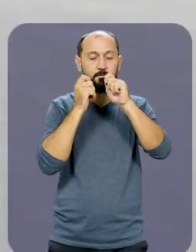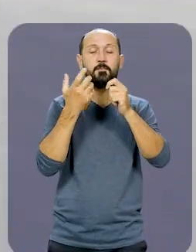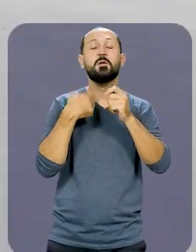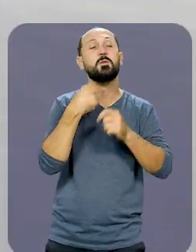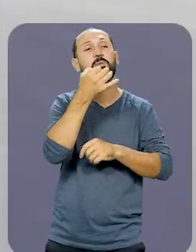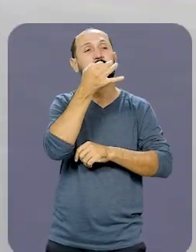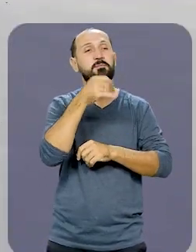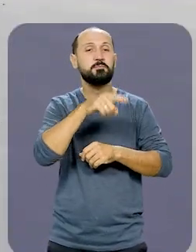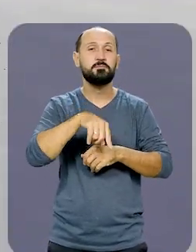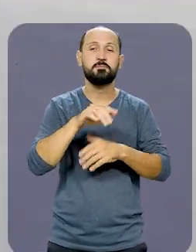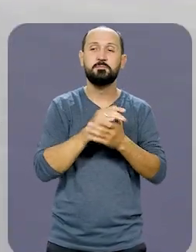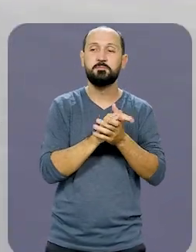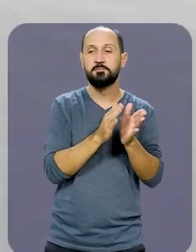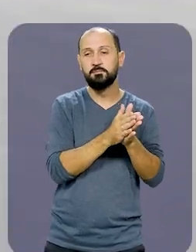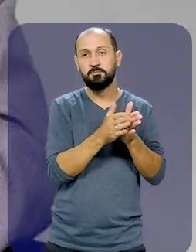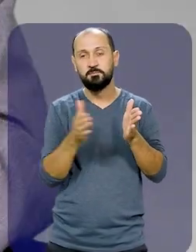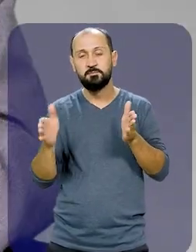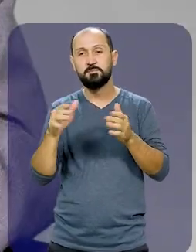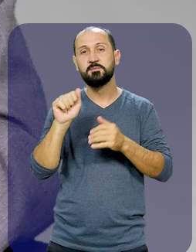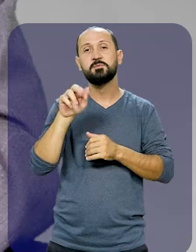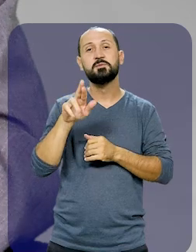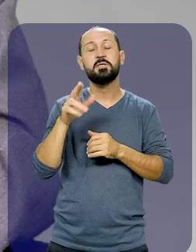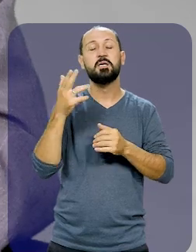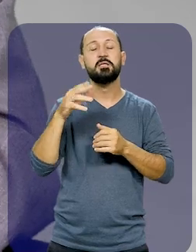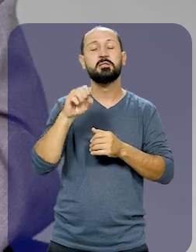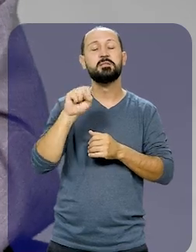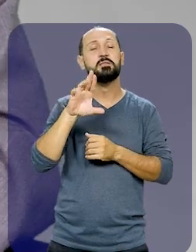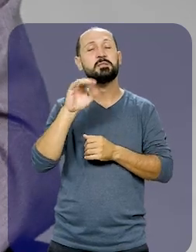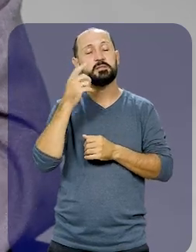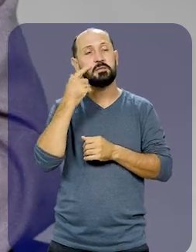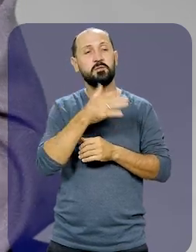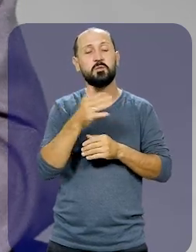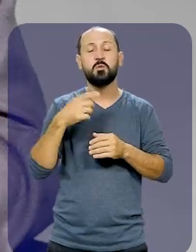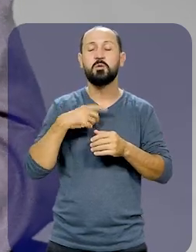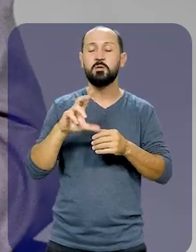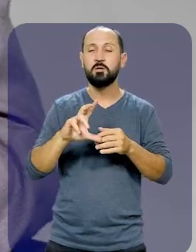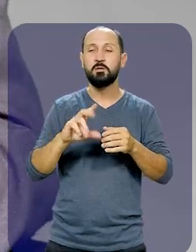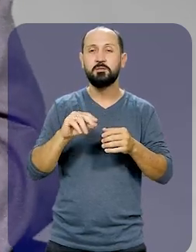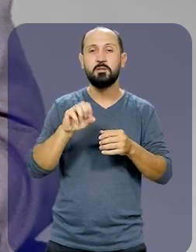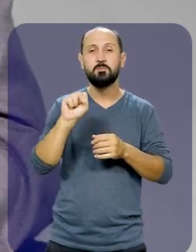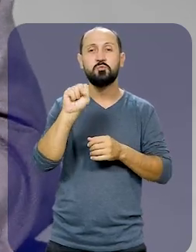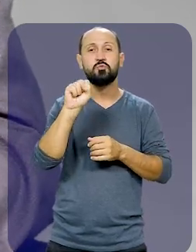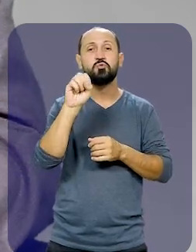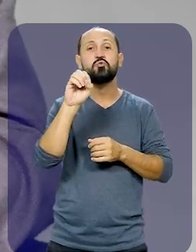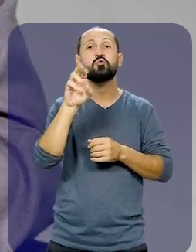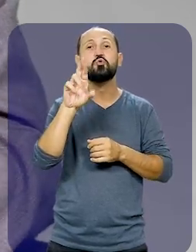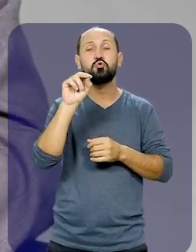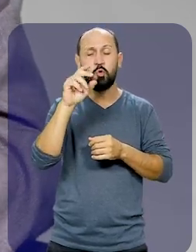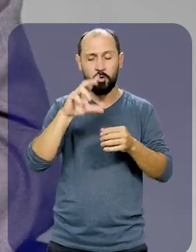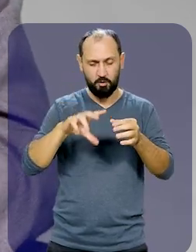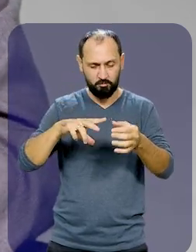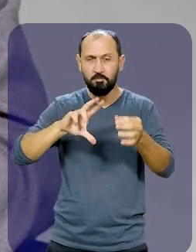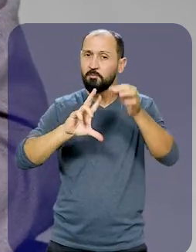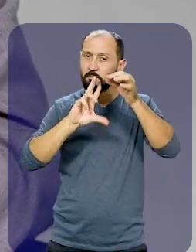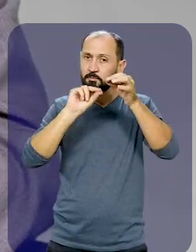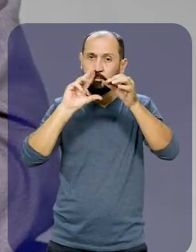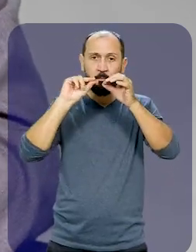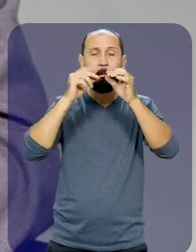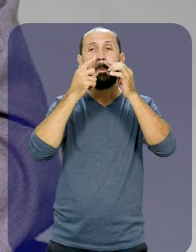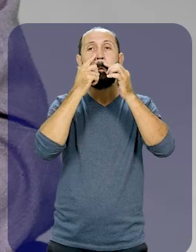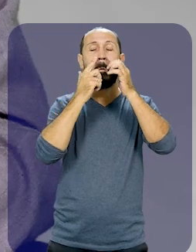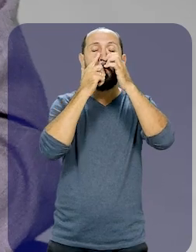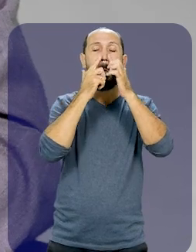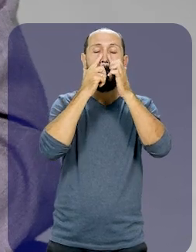que o senhor desse algumas dicas. Nesse período de ar muito seco, por exemplo, o soro fisiológico comum, você utilizar